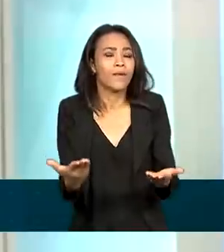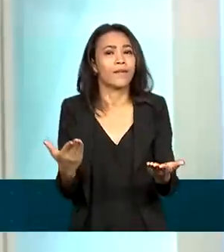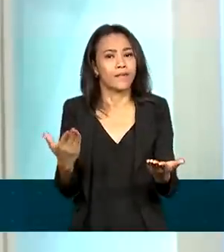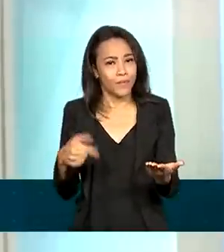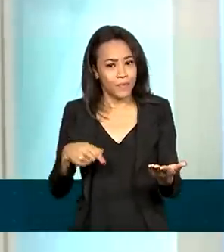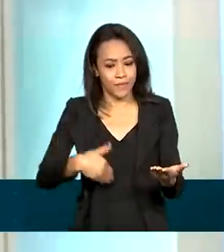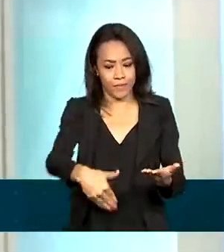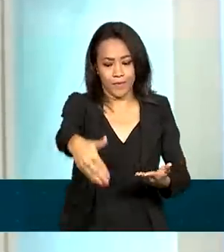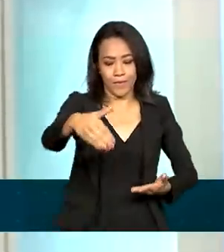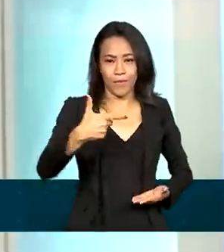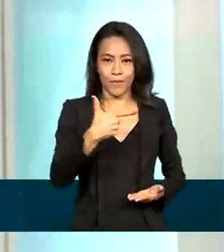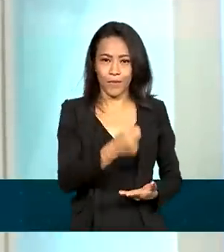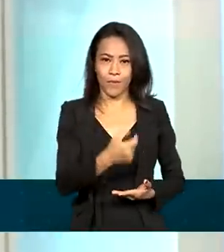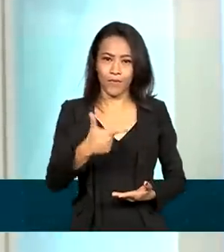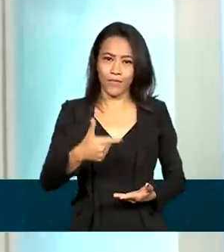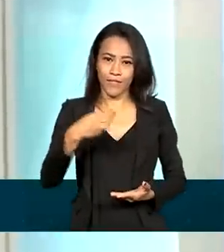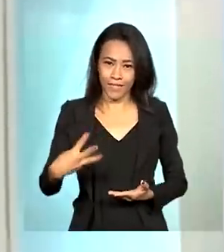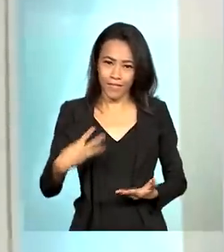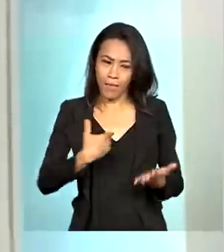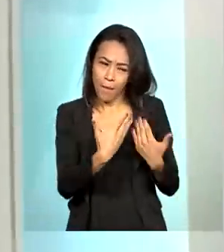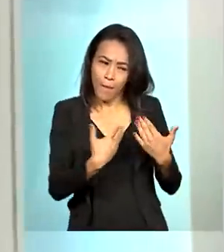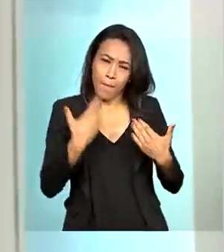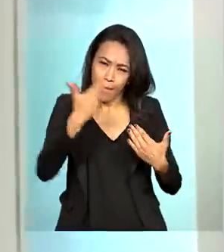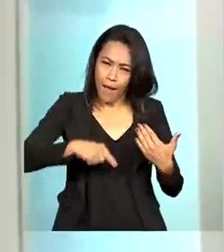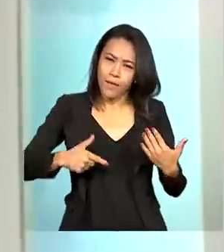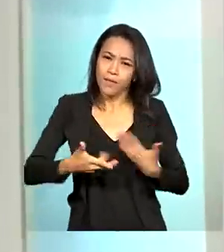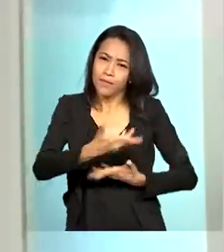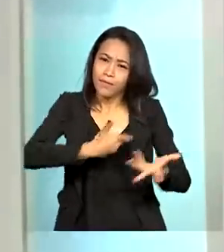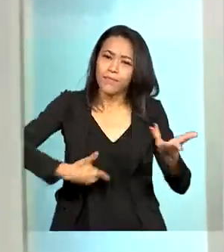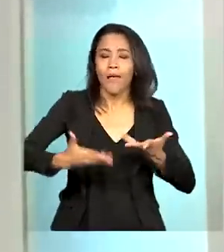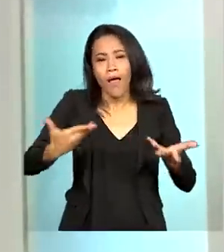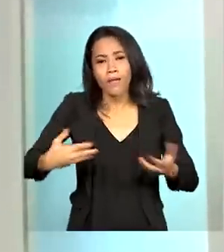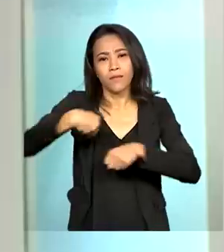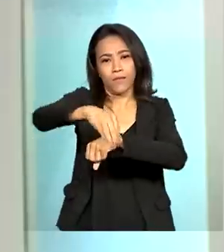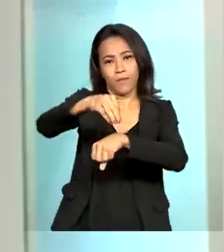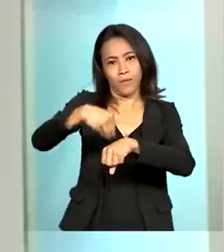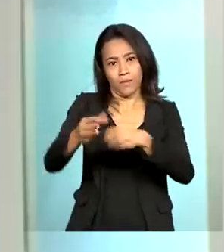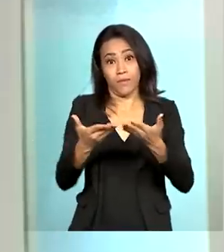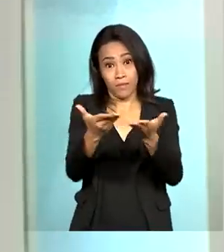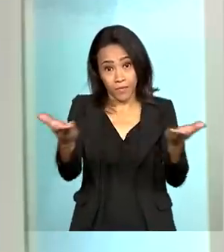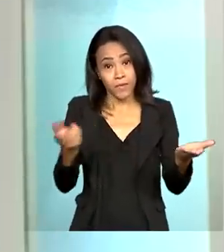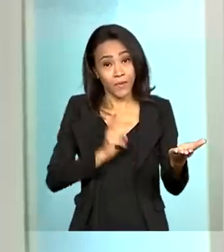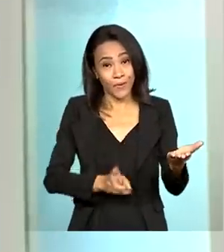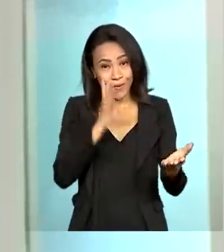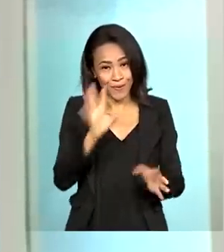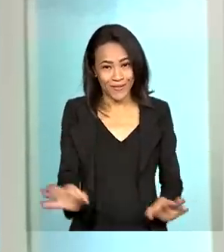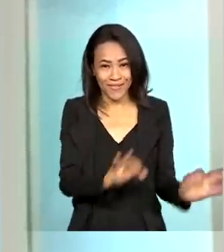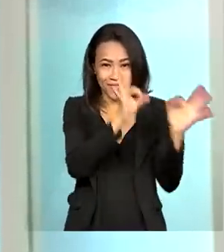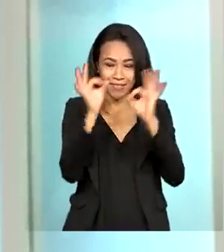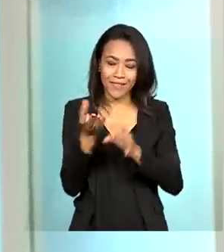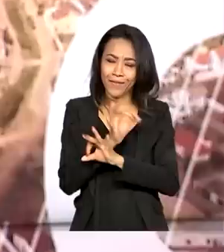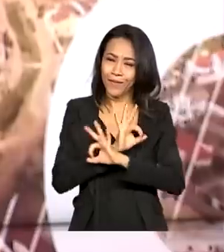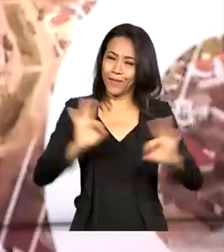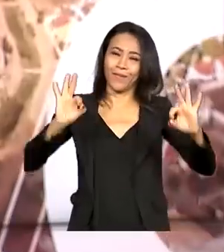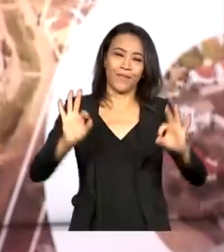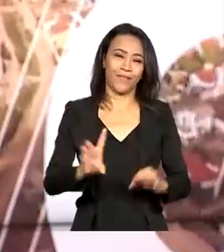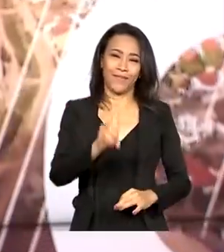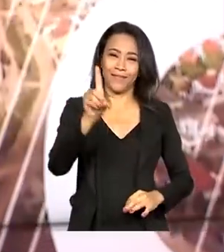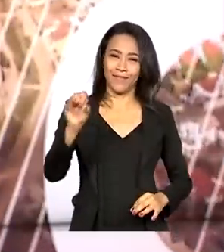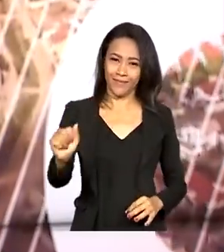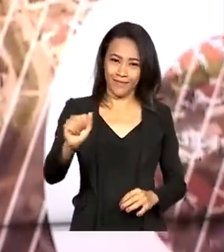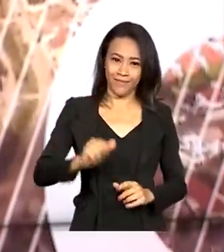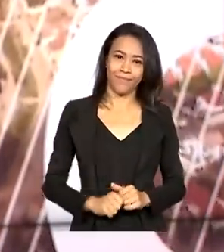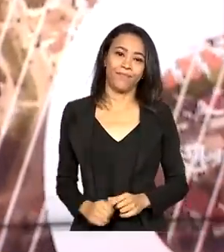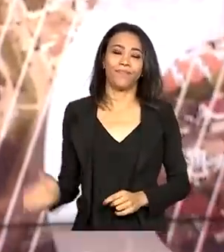em 2023 Se for possível se essas são as informações que nós temos para você hoje continue conosco tenha um ótimo dia